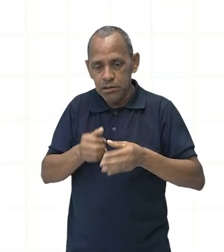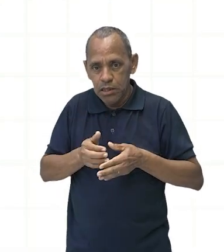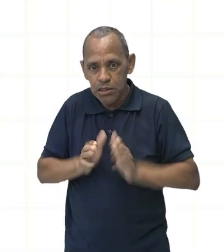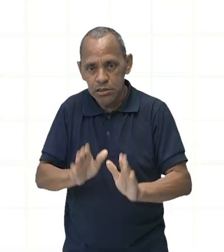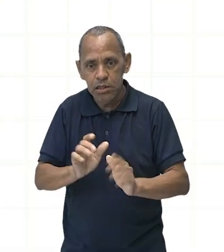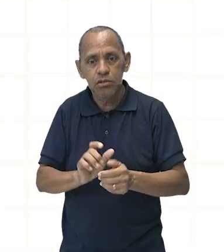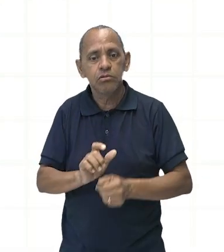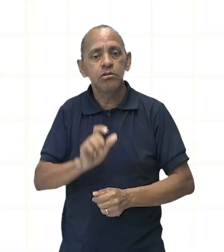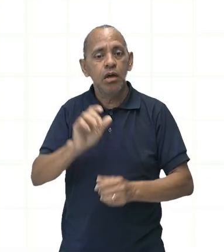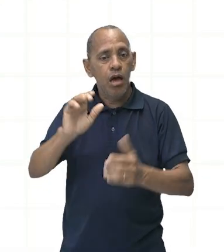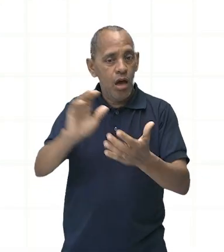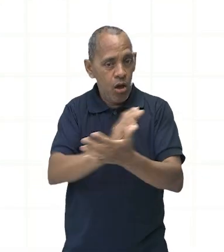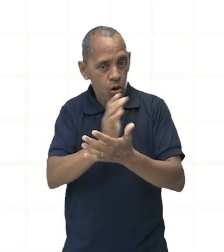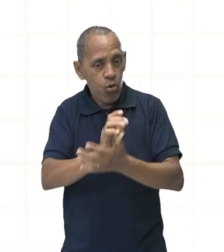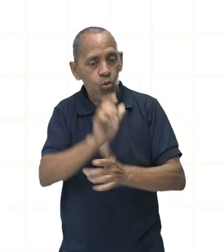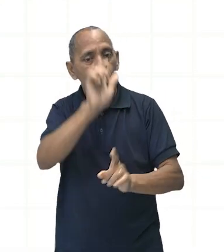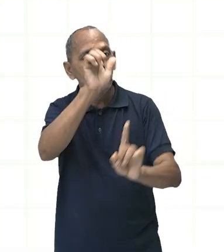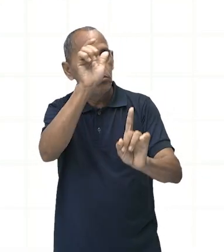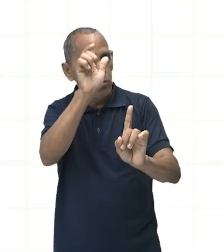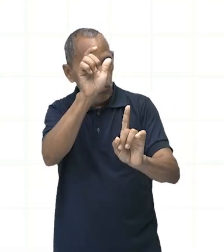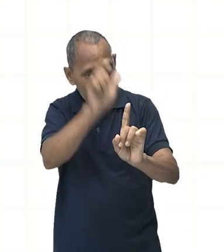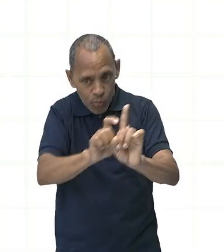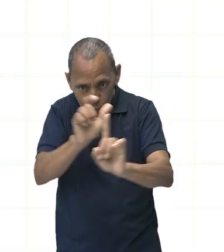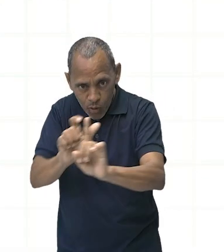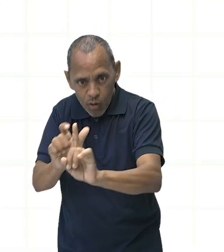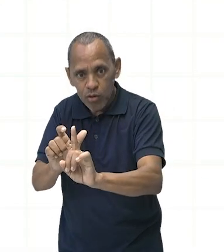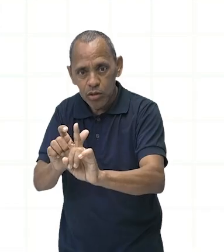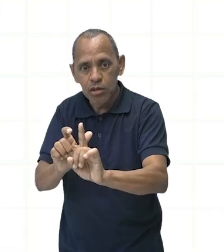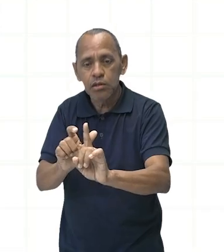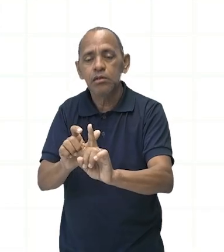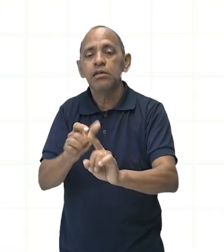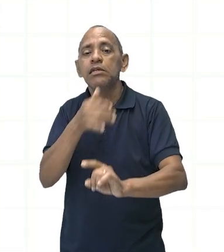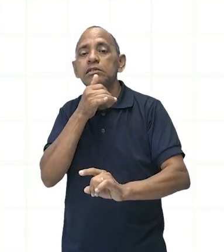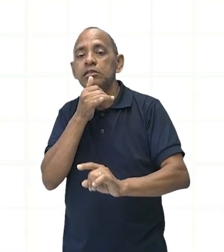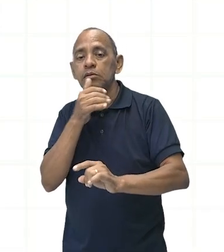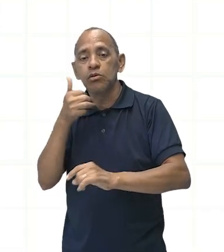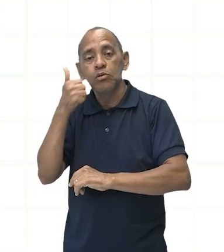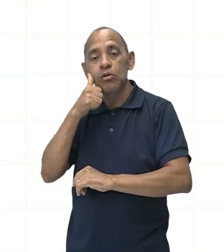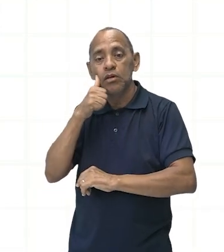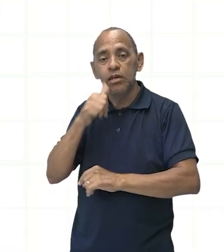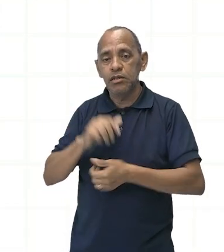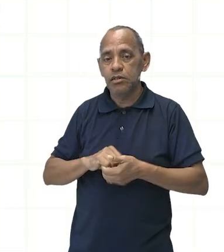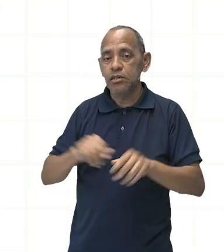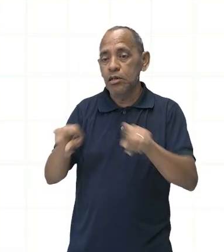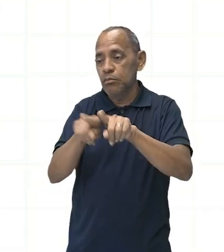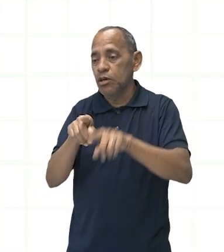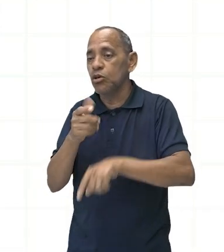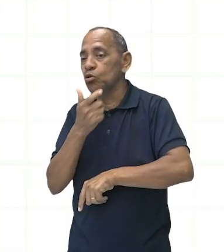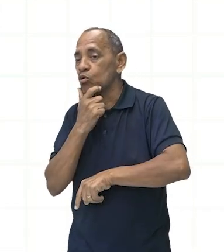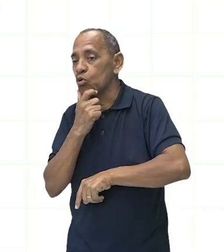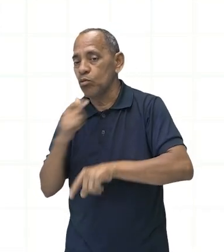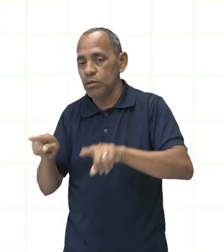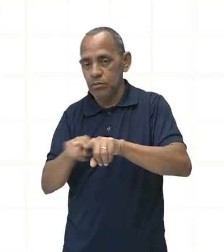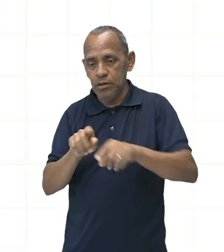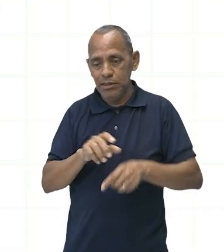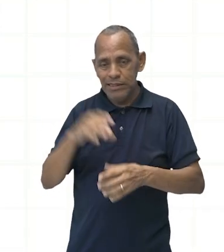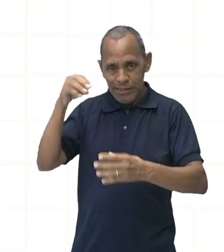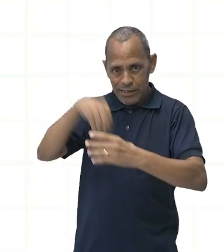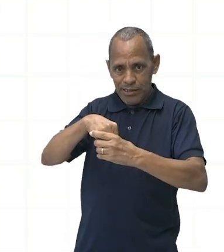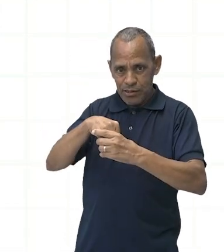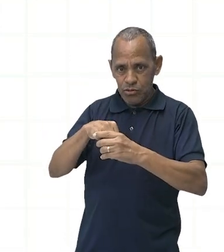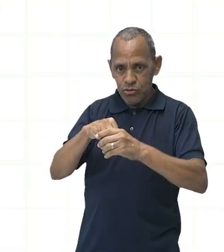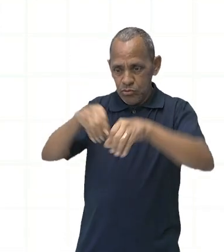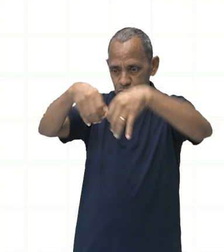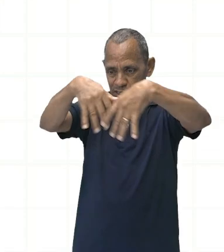indivíduos portadores, no caso das mulheres, e dos homens. Então, nós temos aqui, dentro da linhagem desse